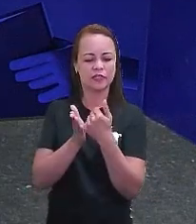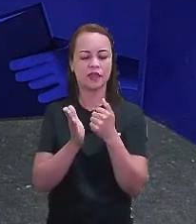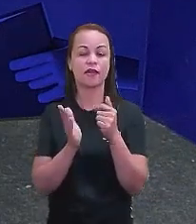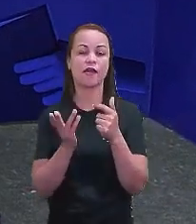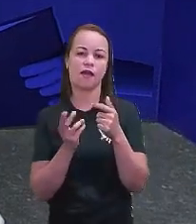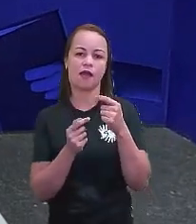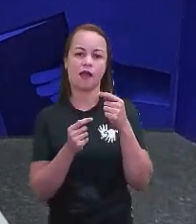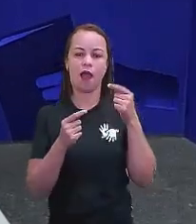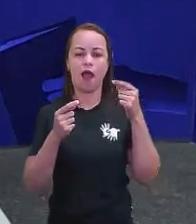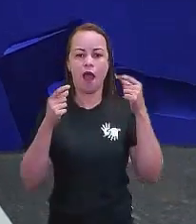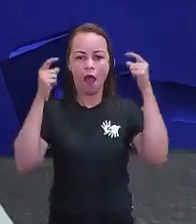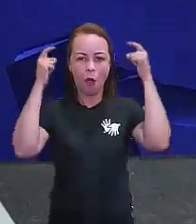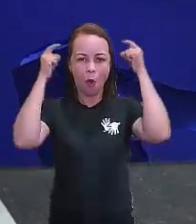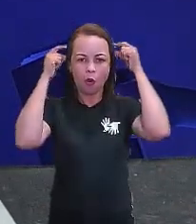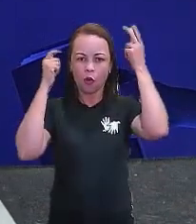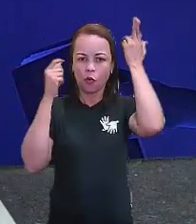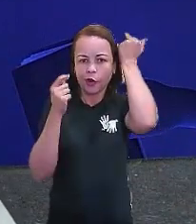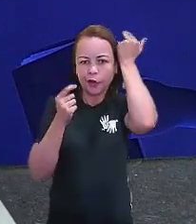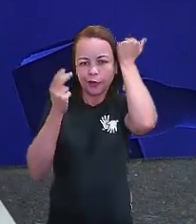tá? Da lebre.